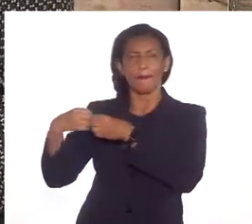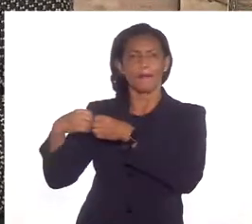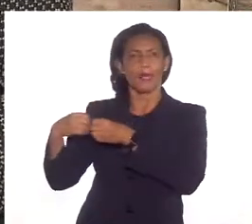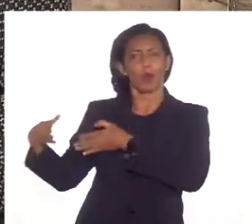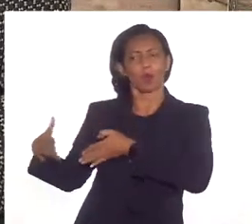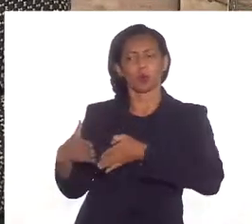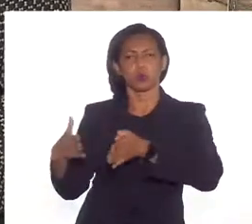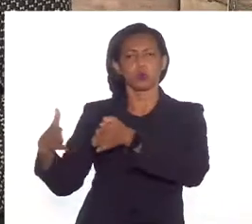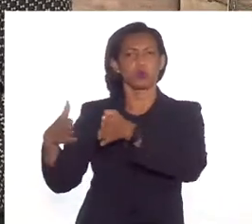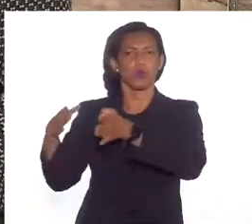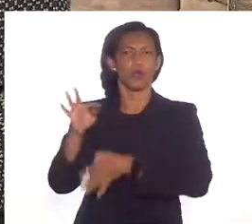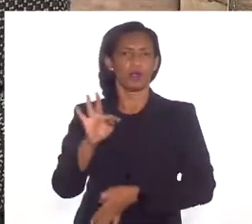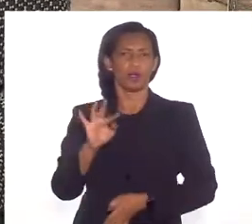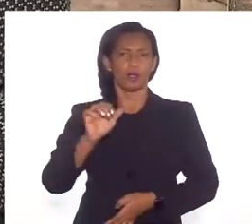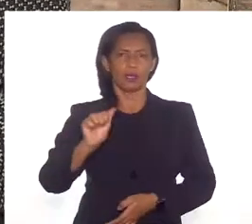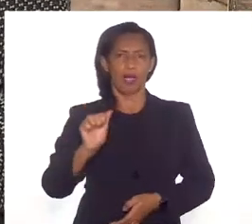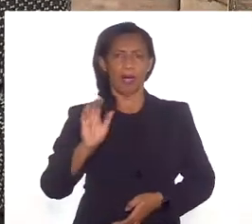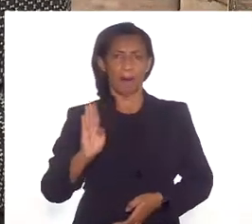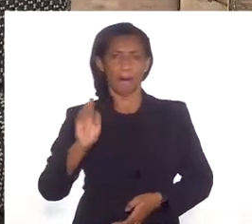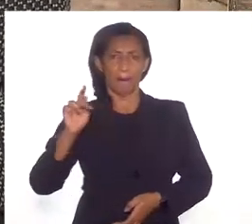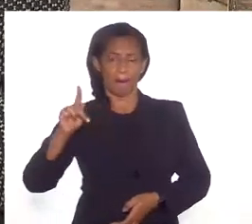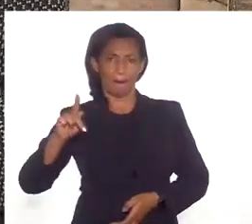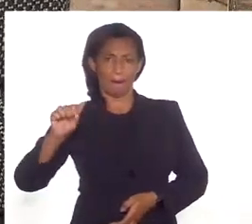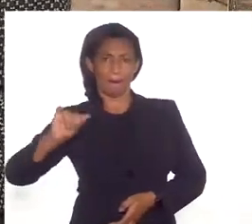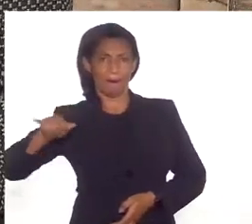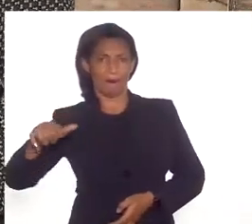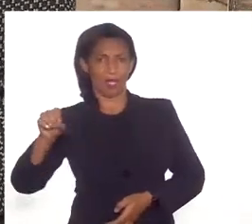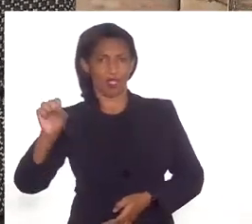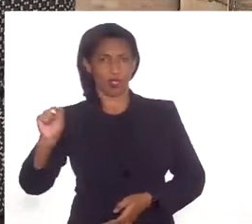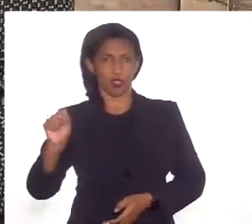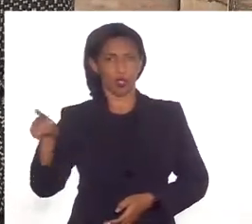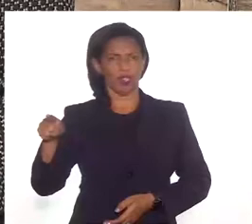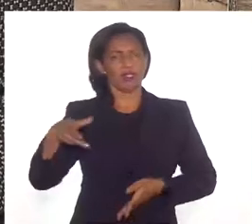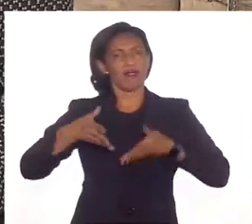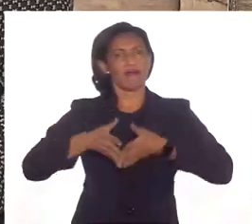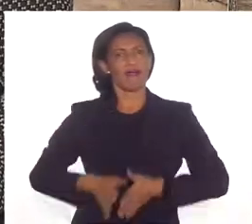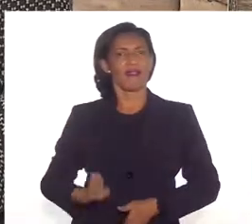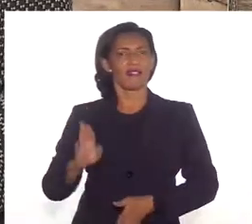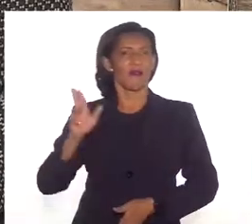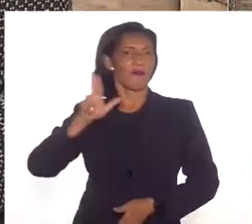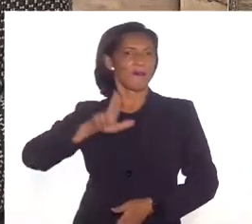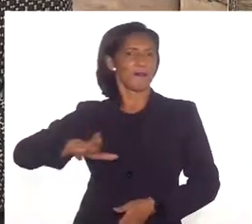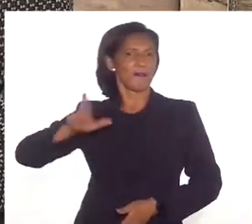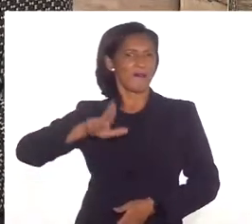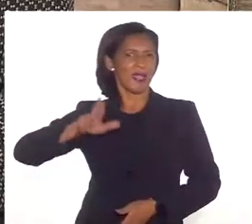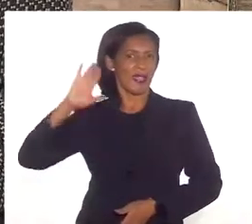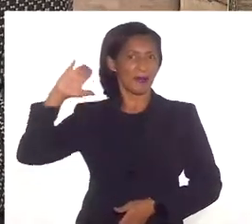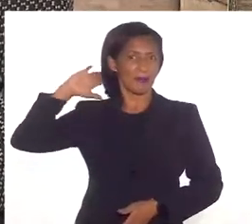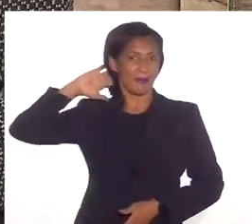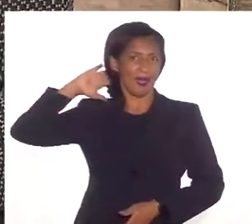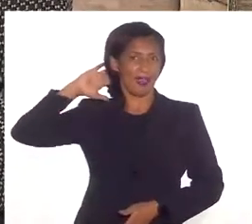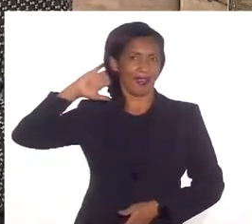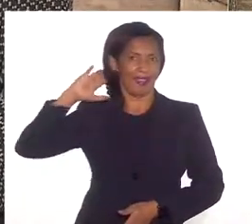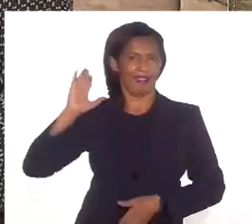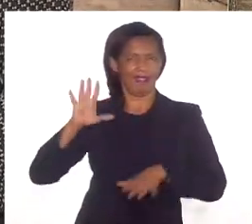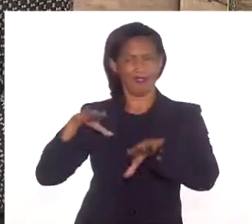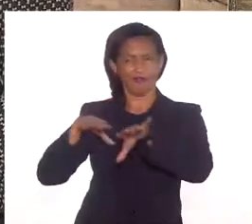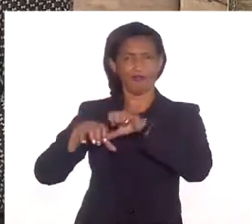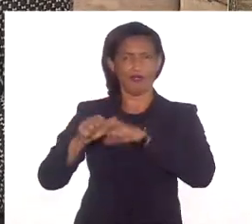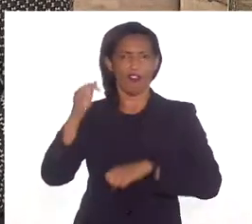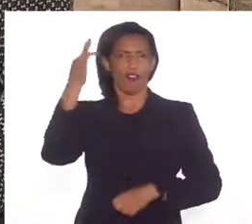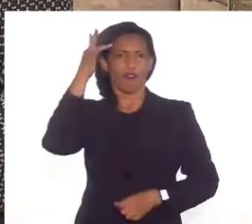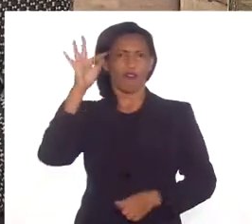do rio Tapajós. Nascido em Belém, passou a infância entre a cidade e a aldeia Maracanã, também no Pará. Graduado